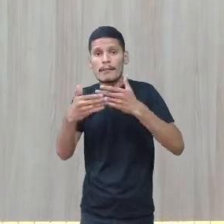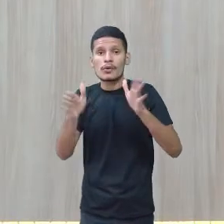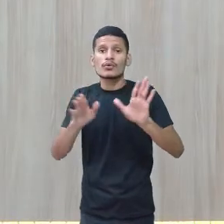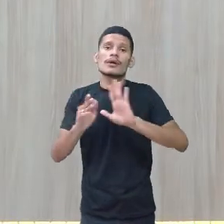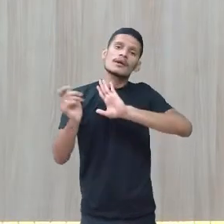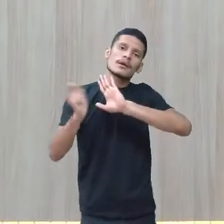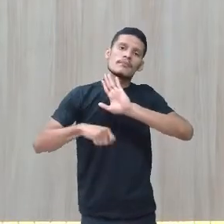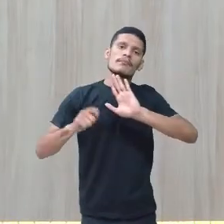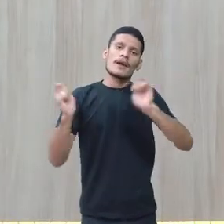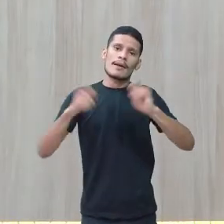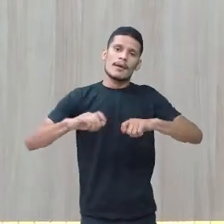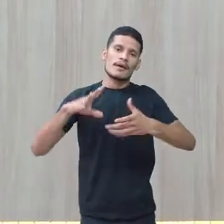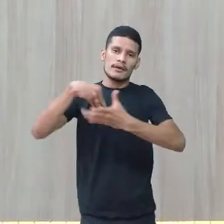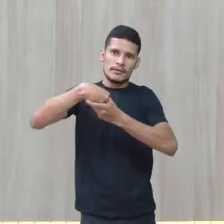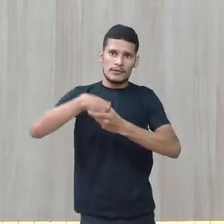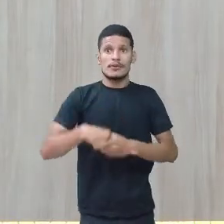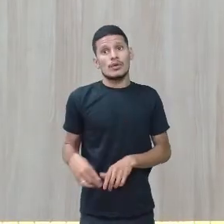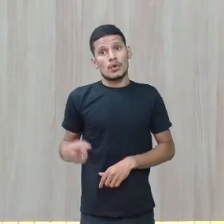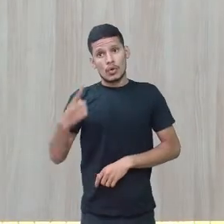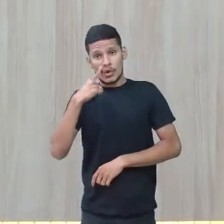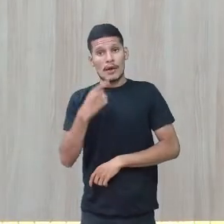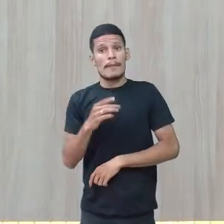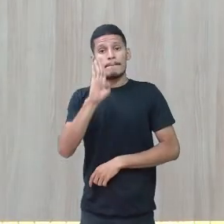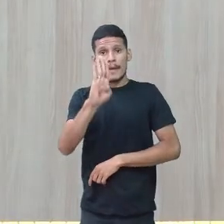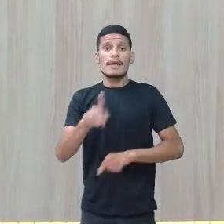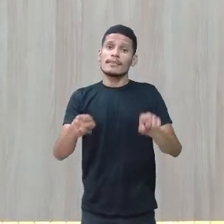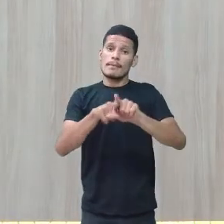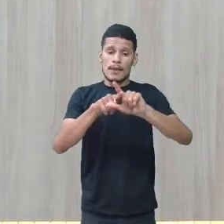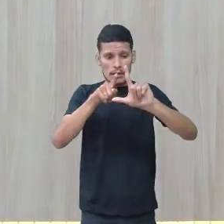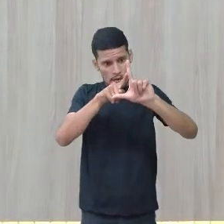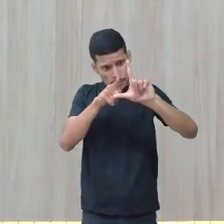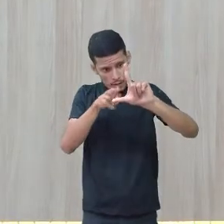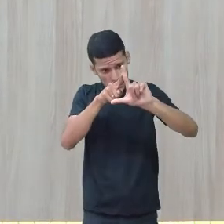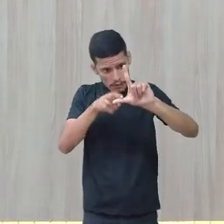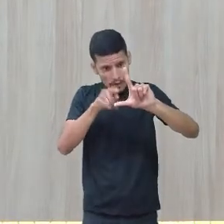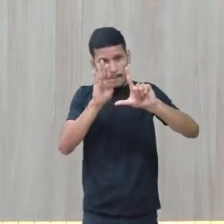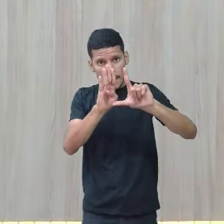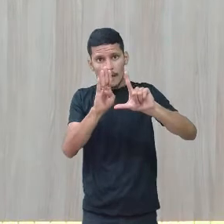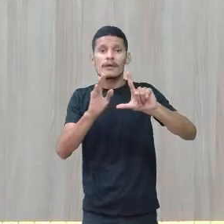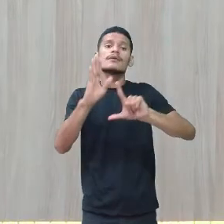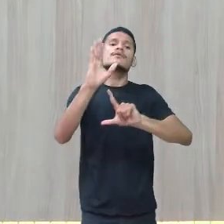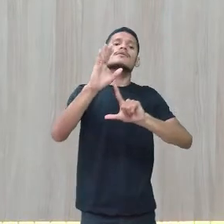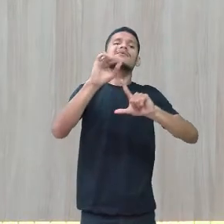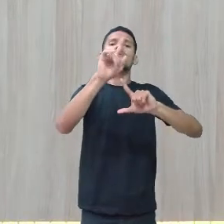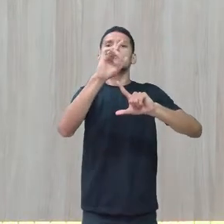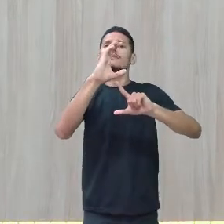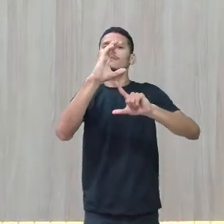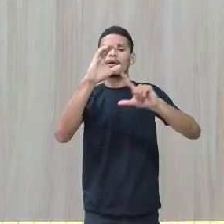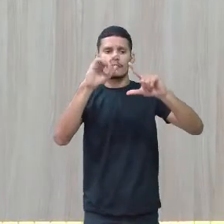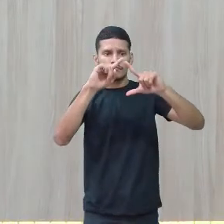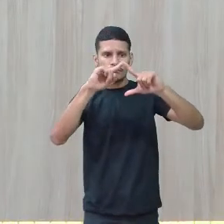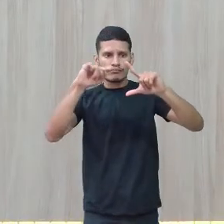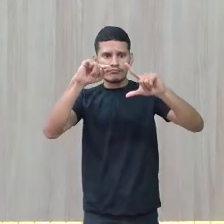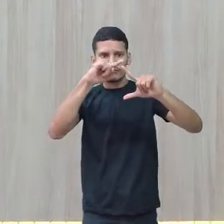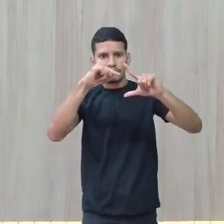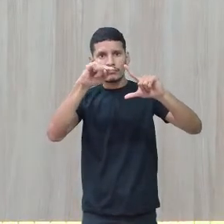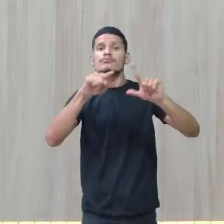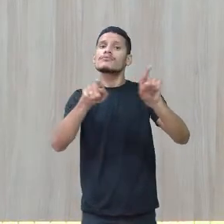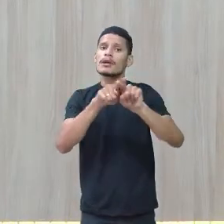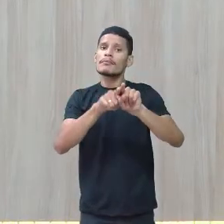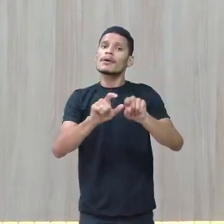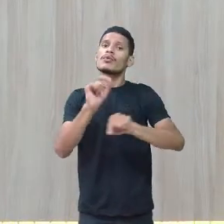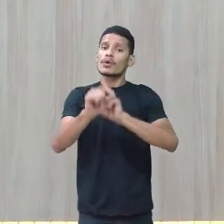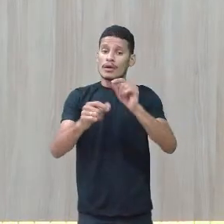tá? No caso do ângulo B, a mesma coisa, Bzinho aqui, né? E no ângulo Czinho ali está minúsculo. Então, a gente percebe que essa